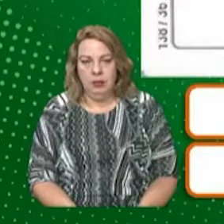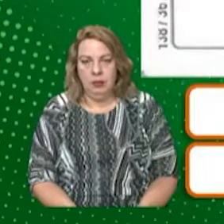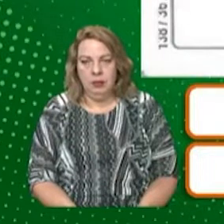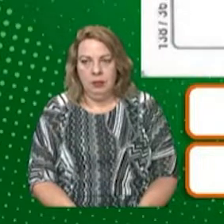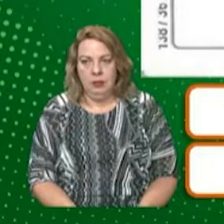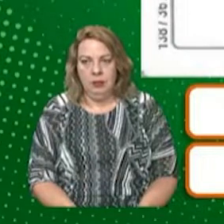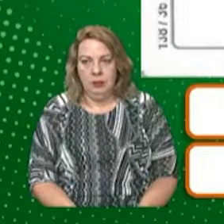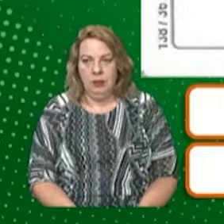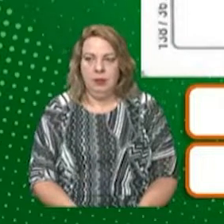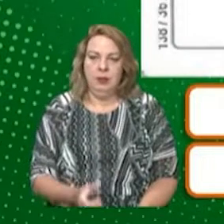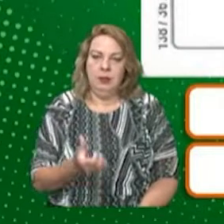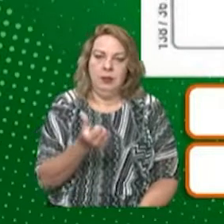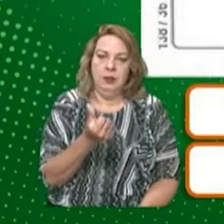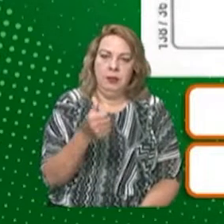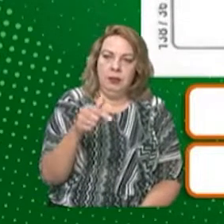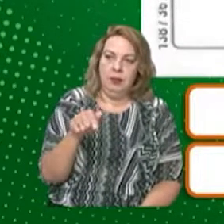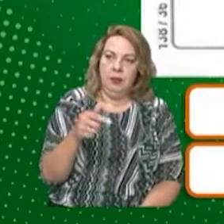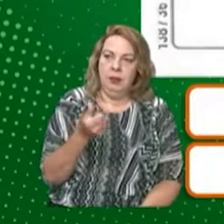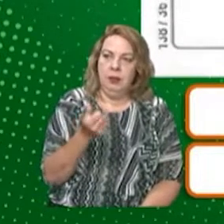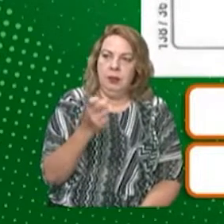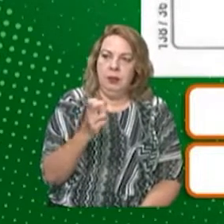Olha aí, título